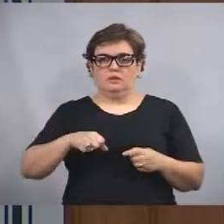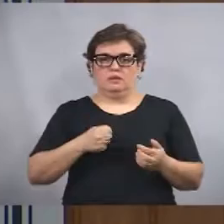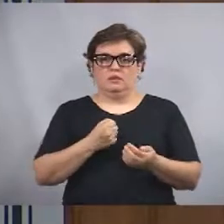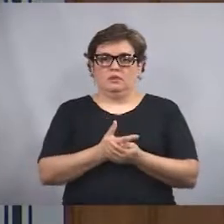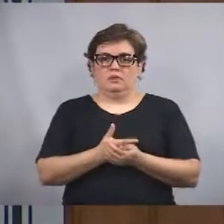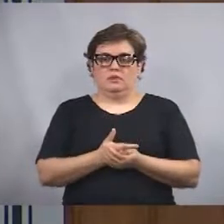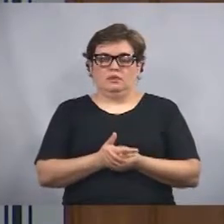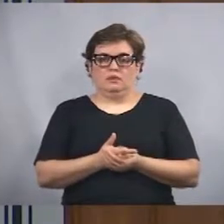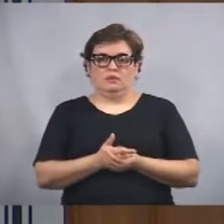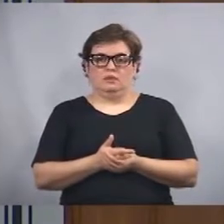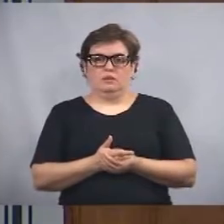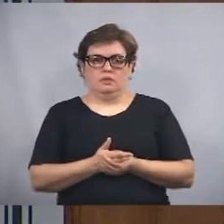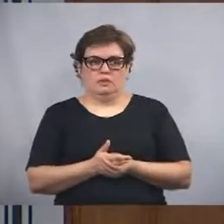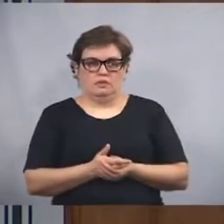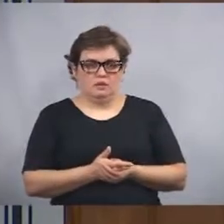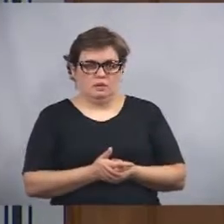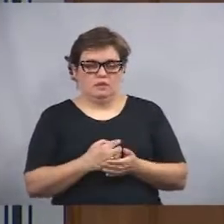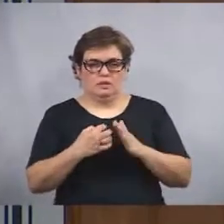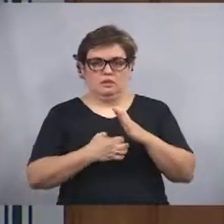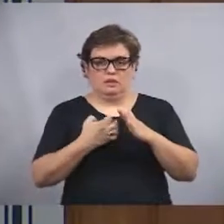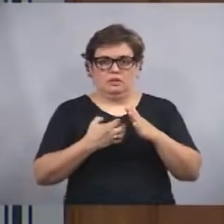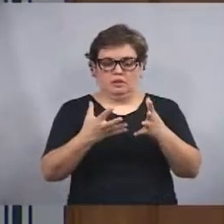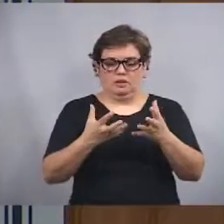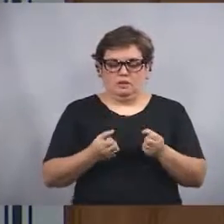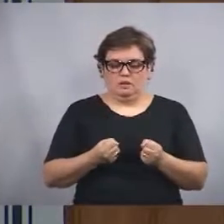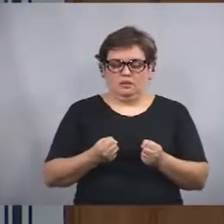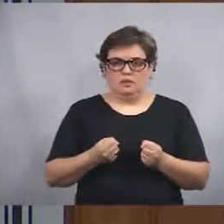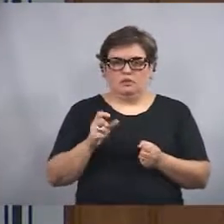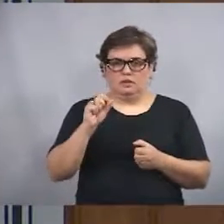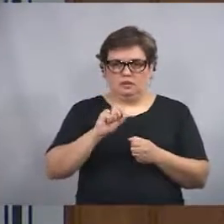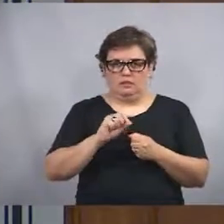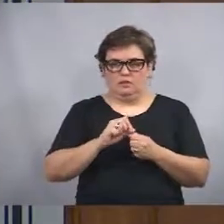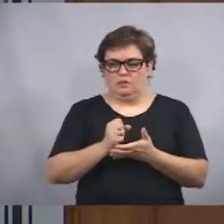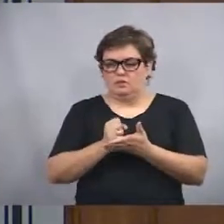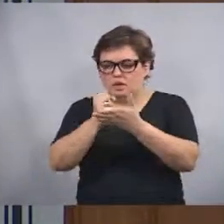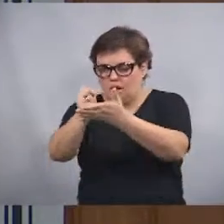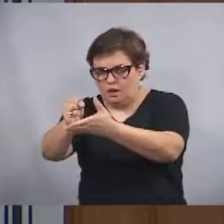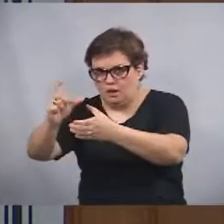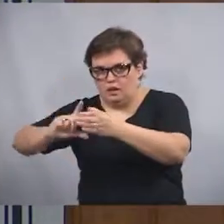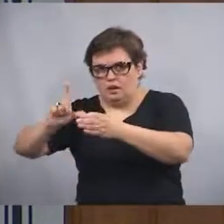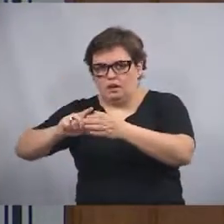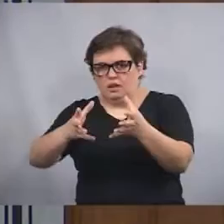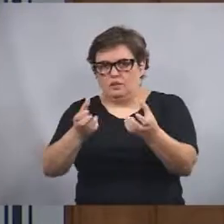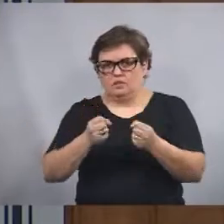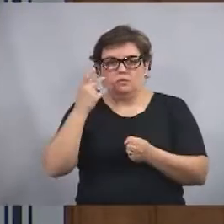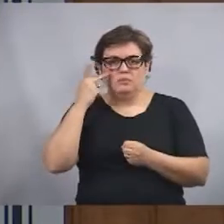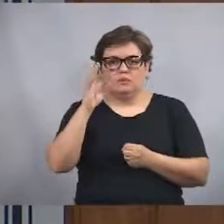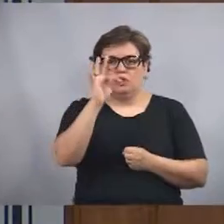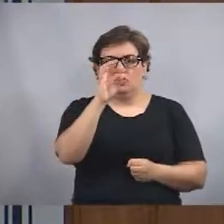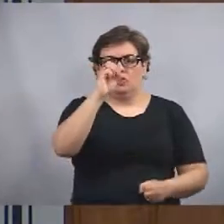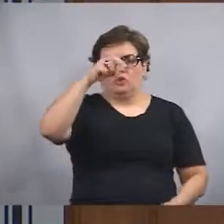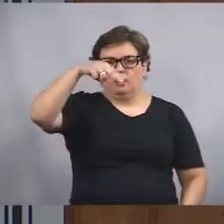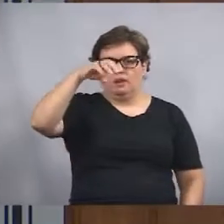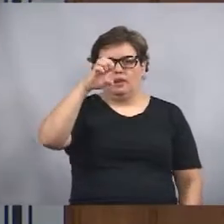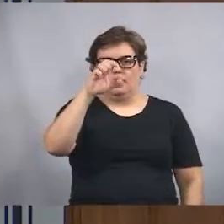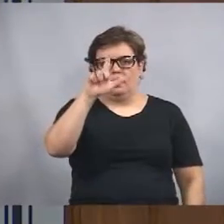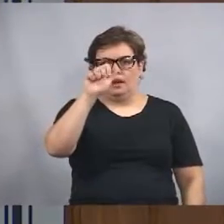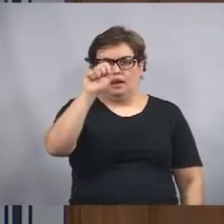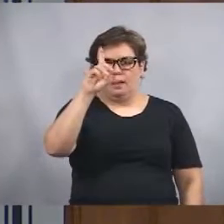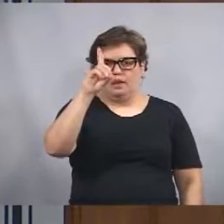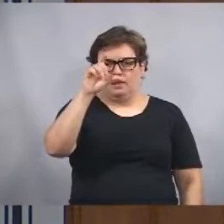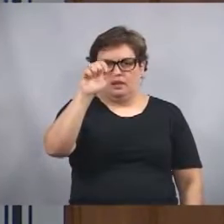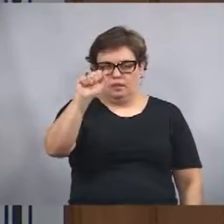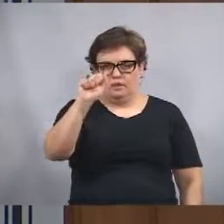pagos às empresas recebem que fazem o transbordo recebem por tonelagem por aquilo